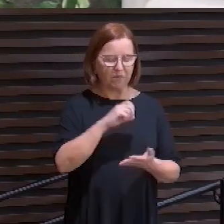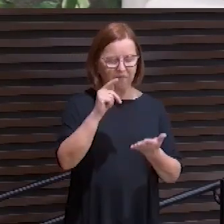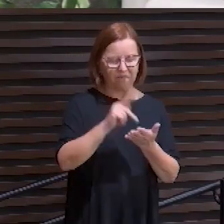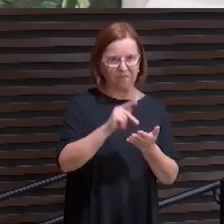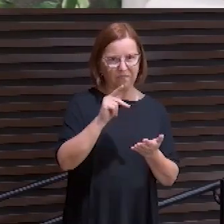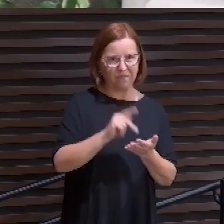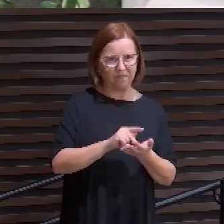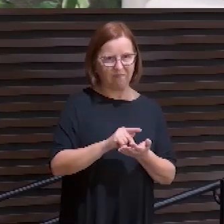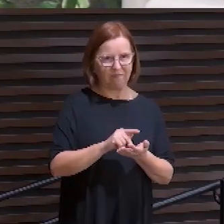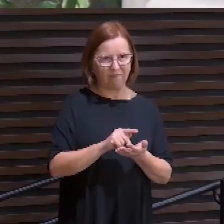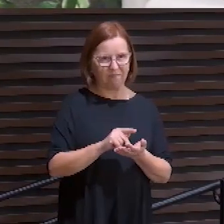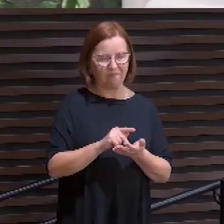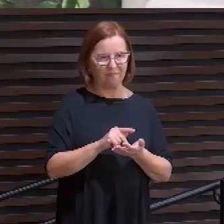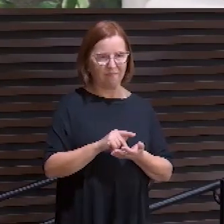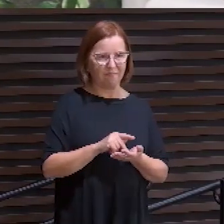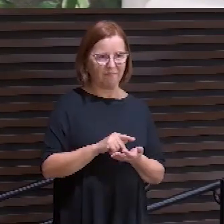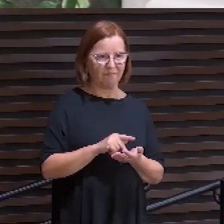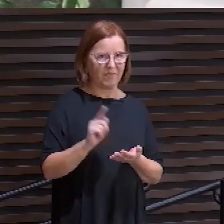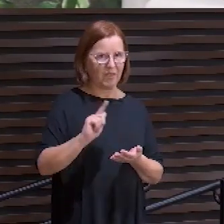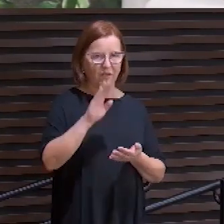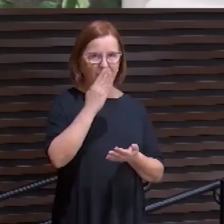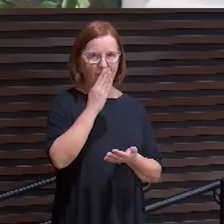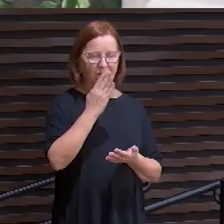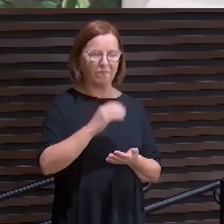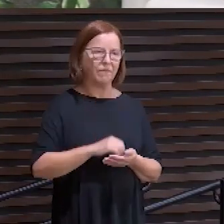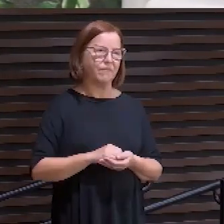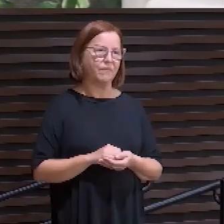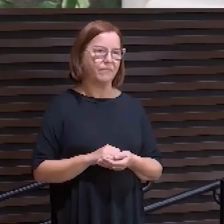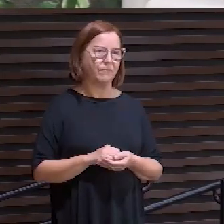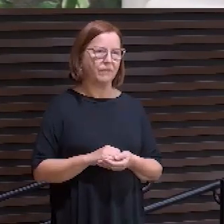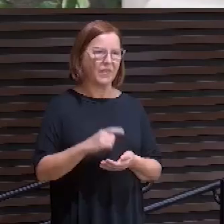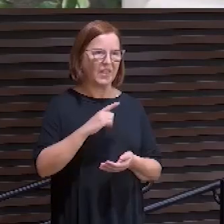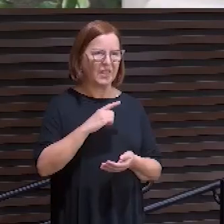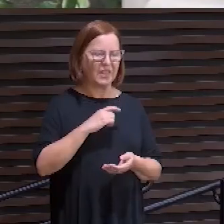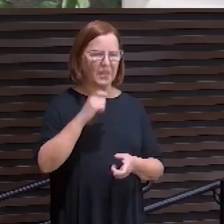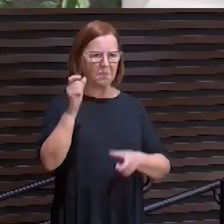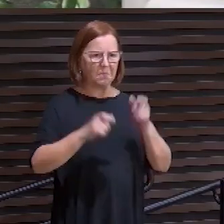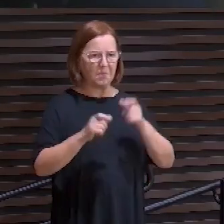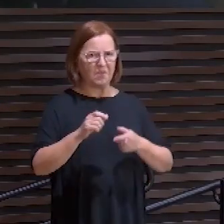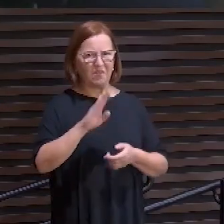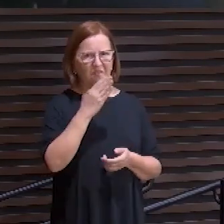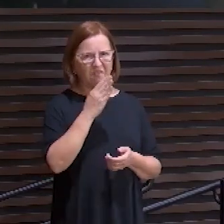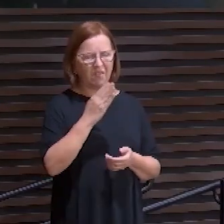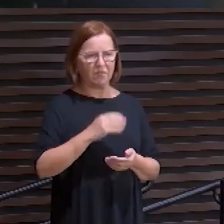nem trapaças. Tem gente que truca.